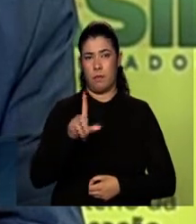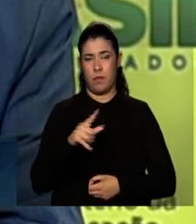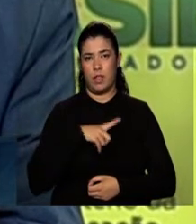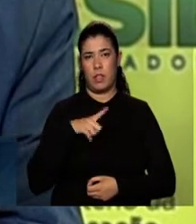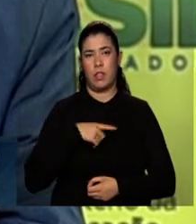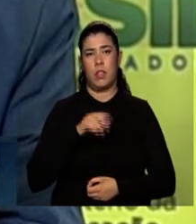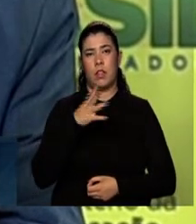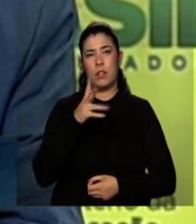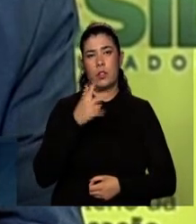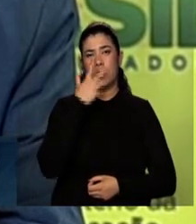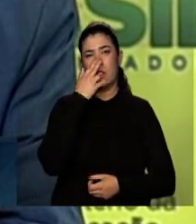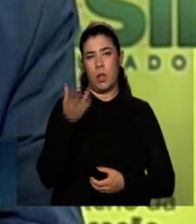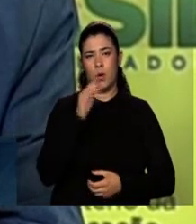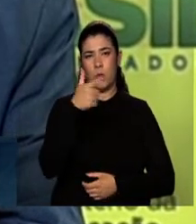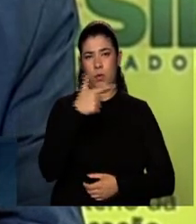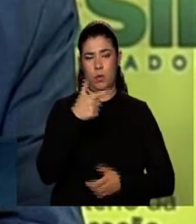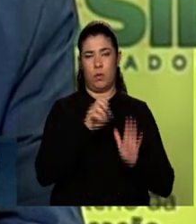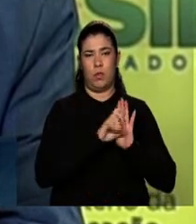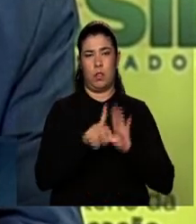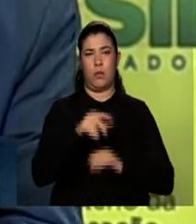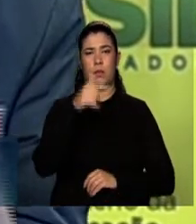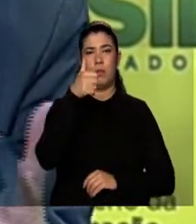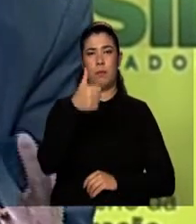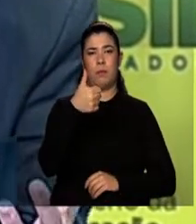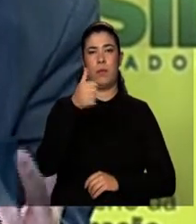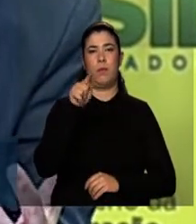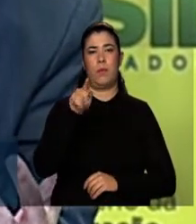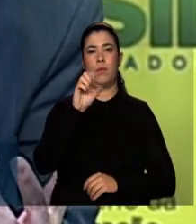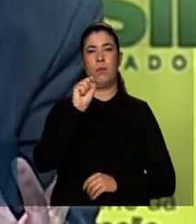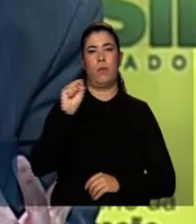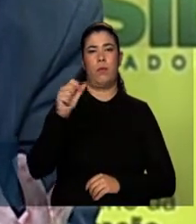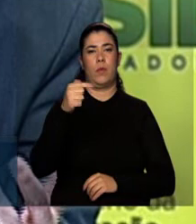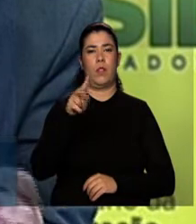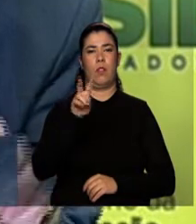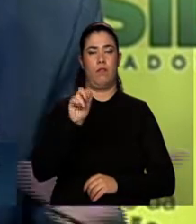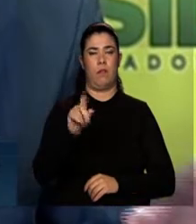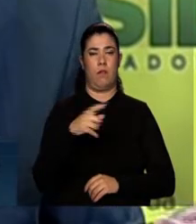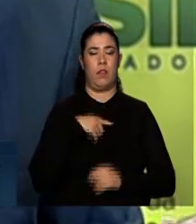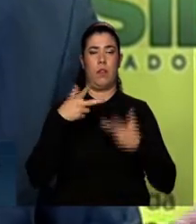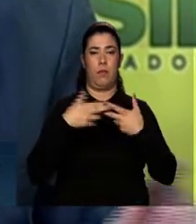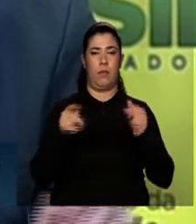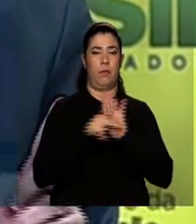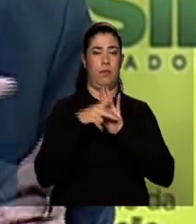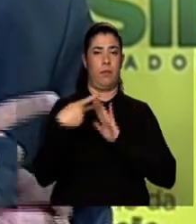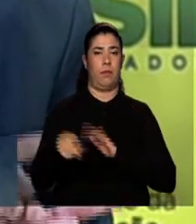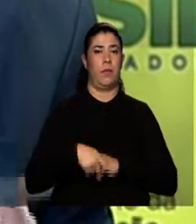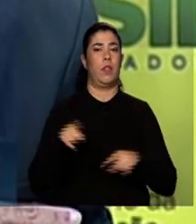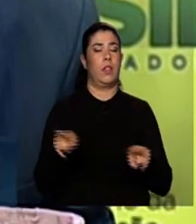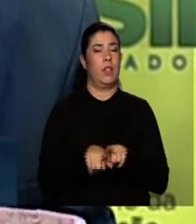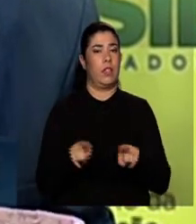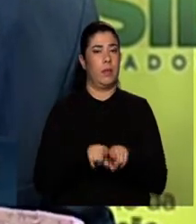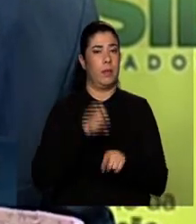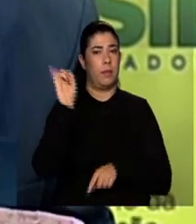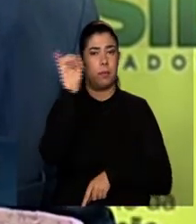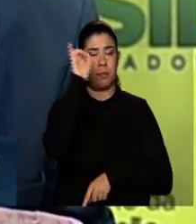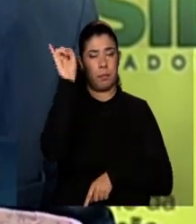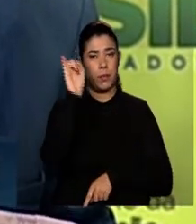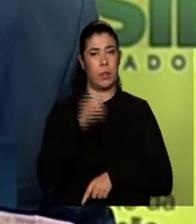ter 1.887 vagas. Ou seja, com todos esses critérios. E mais do que isso, graças a esse